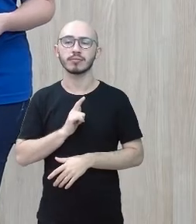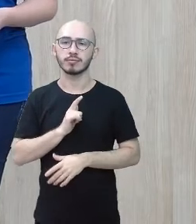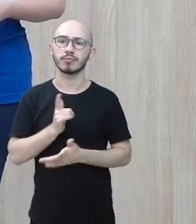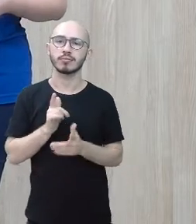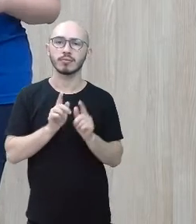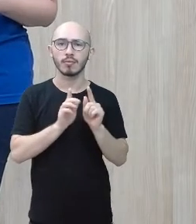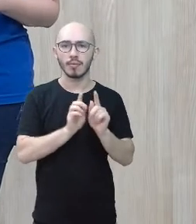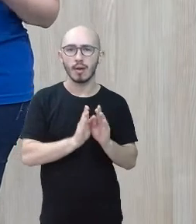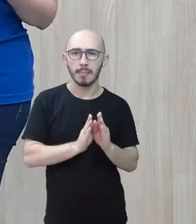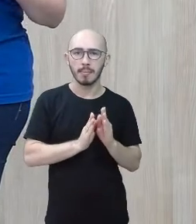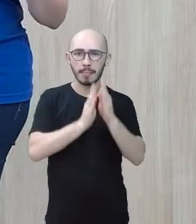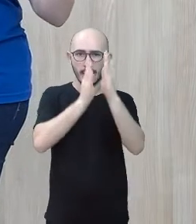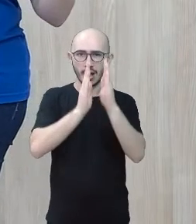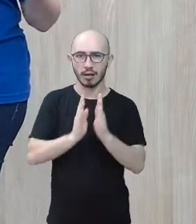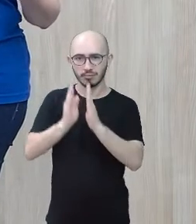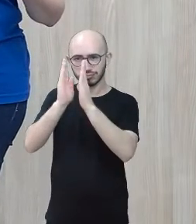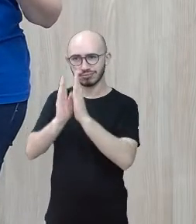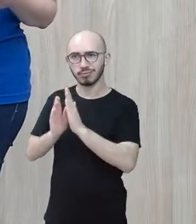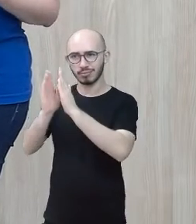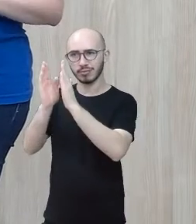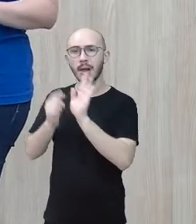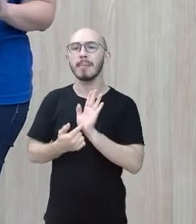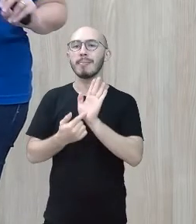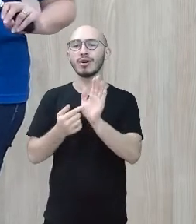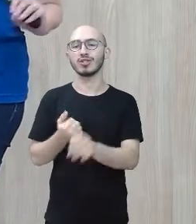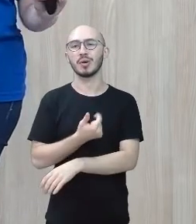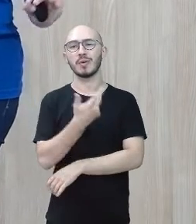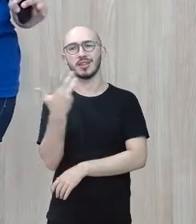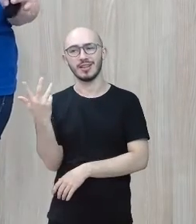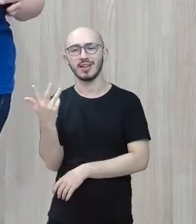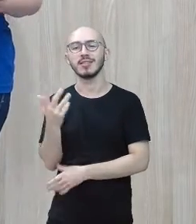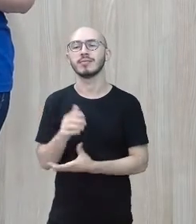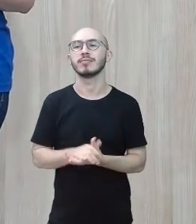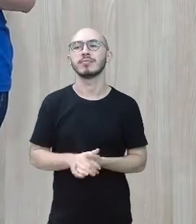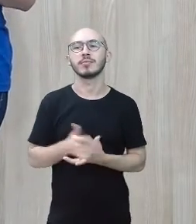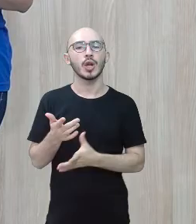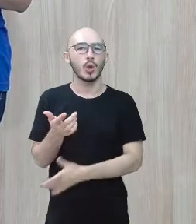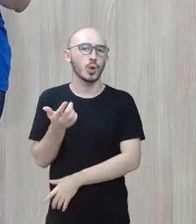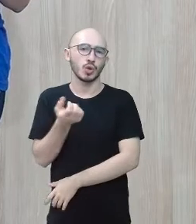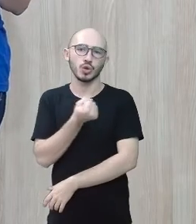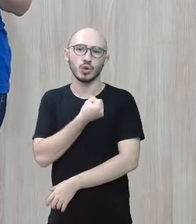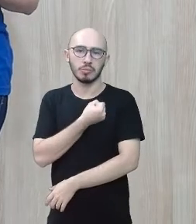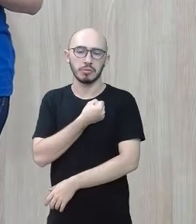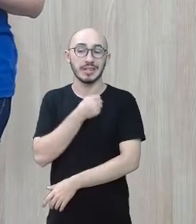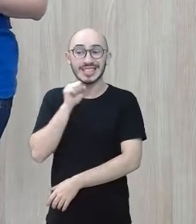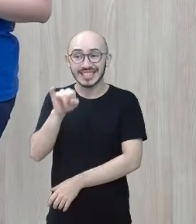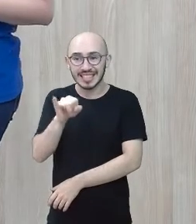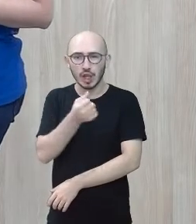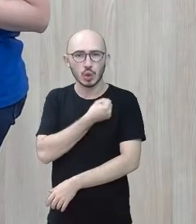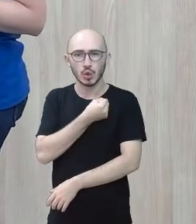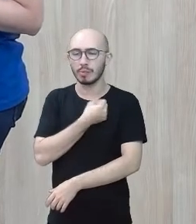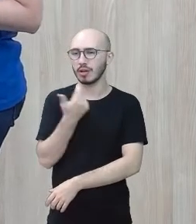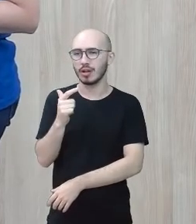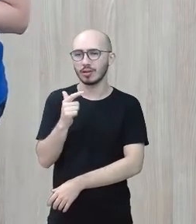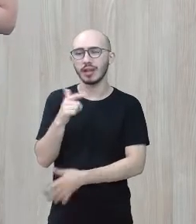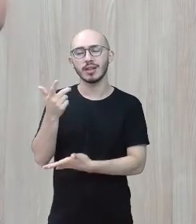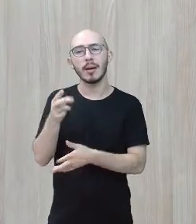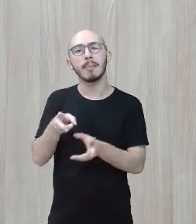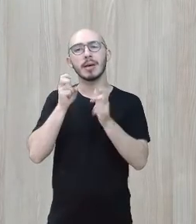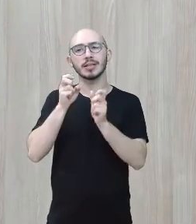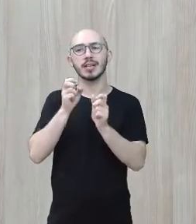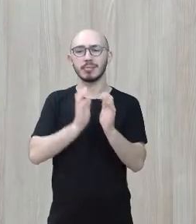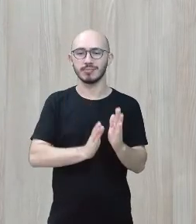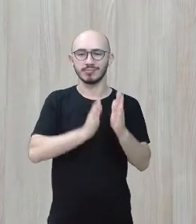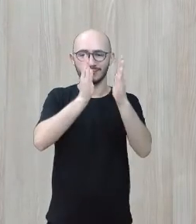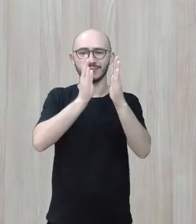barrinhas, sinalizando qual é a quantidade. Mesmo que não tivesse número, a gente observa apenas a altura e já ia verificar que a comédia